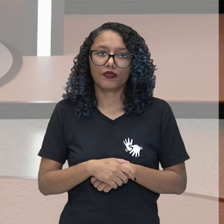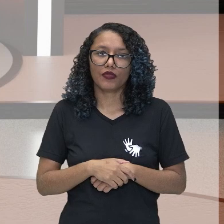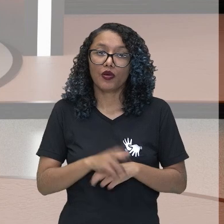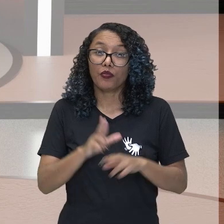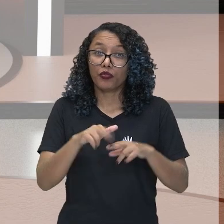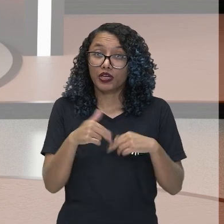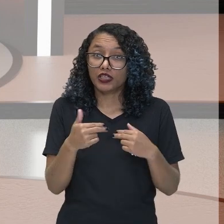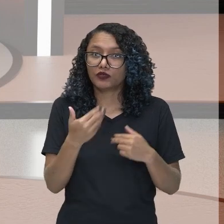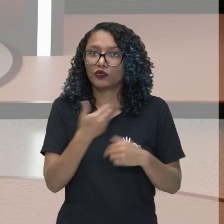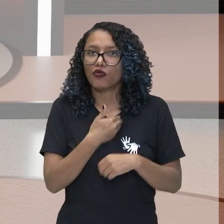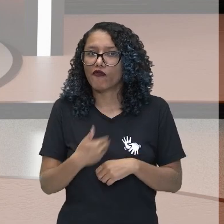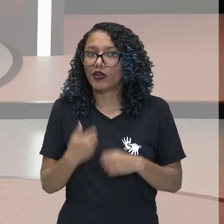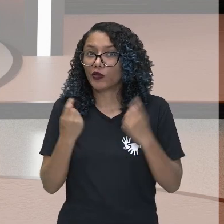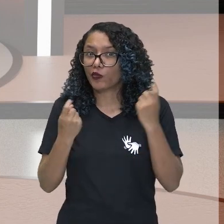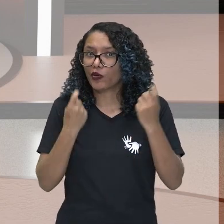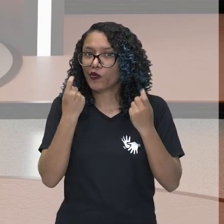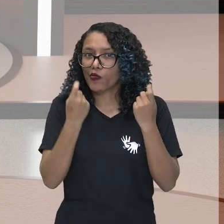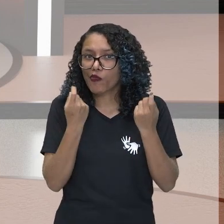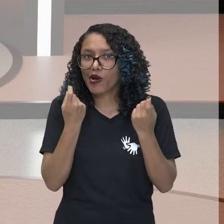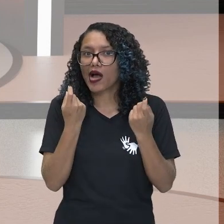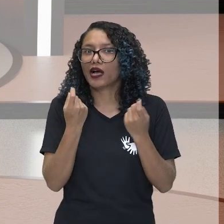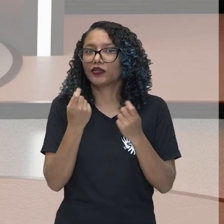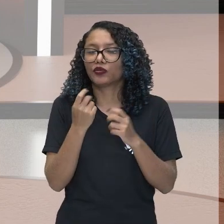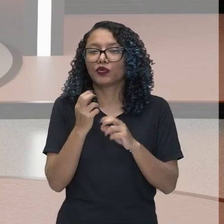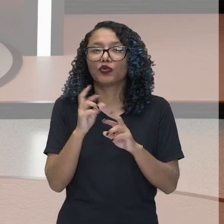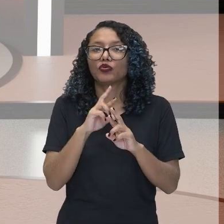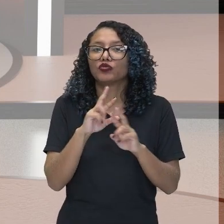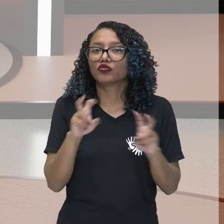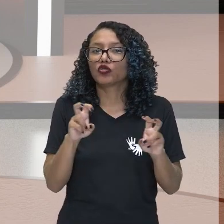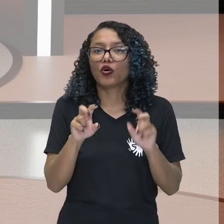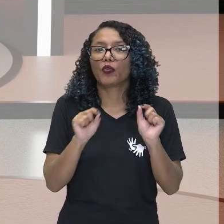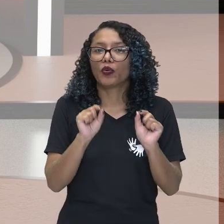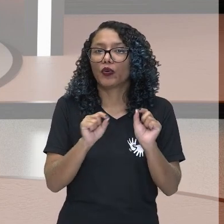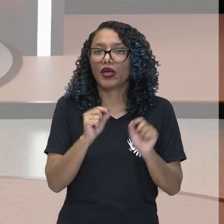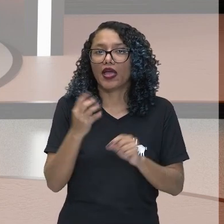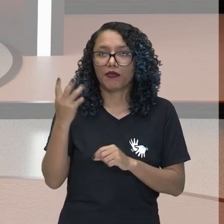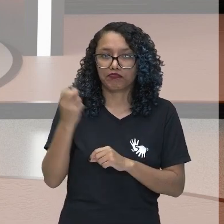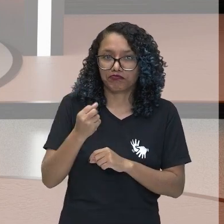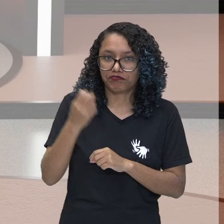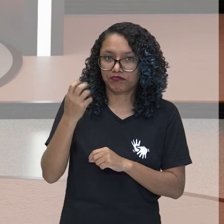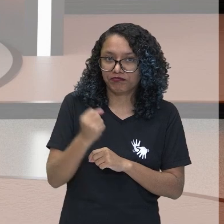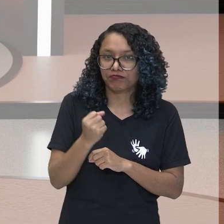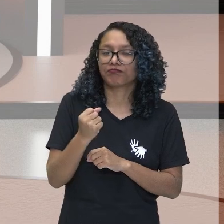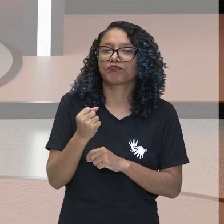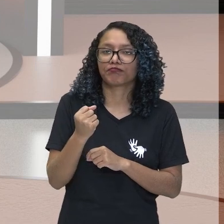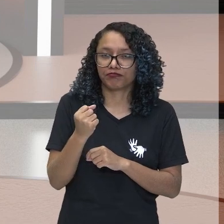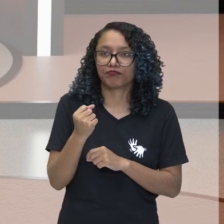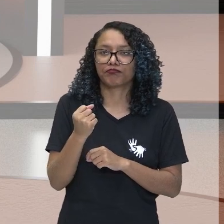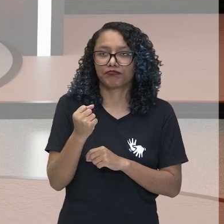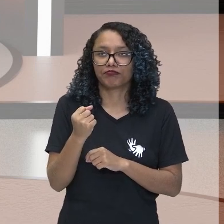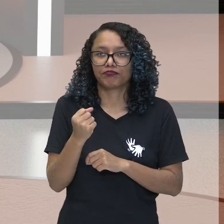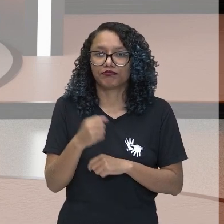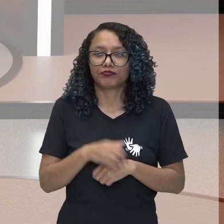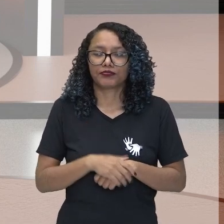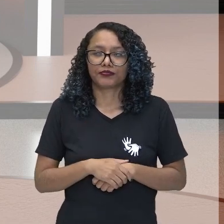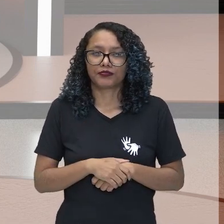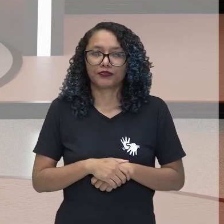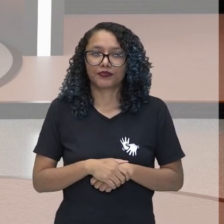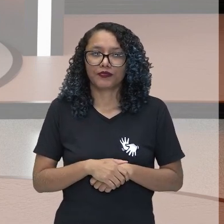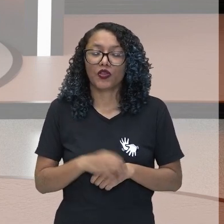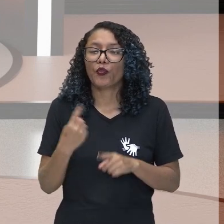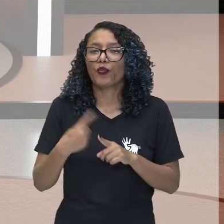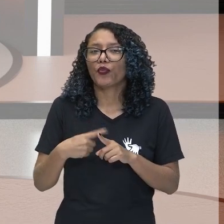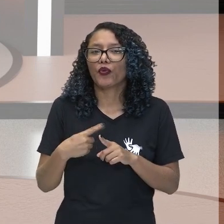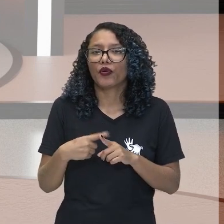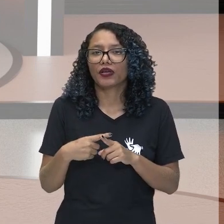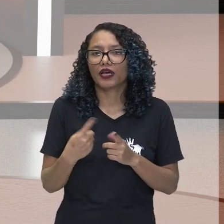futuro, à aposentadoria, à previdência, né? Que aí acaba juntando essa situação de as pessoas